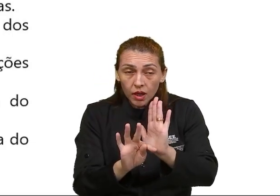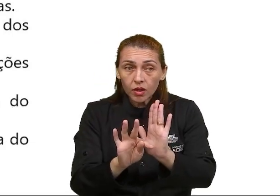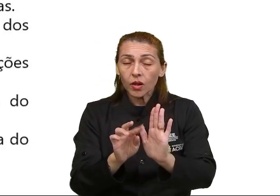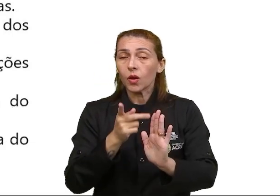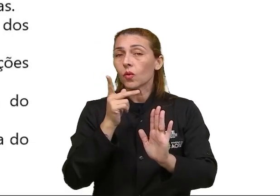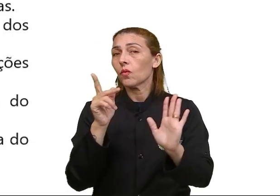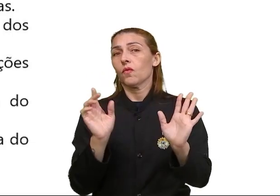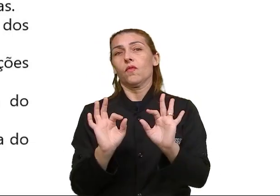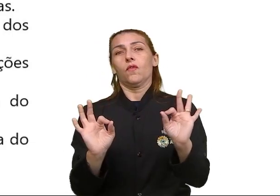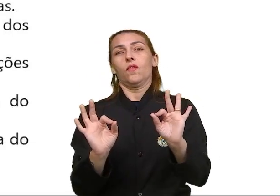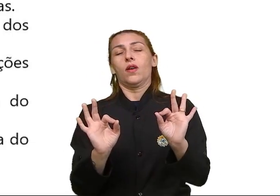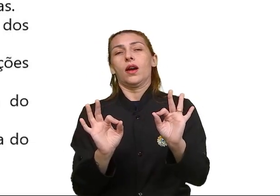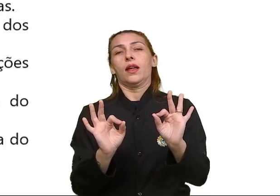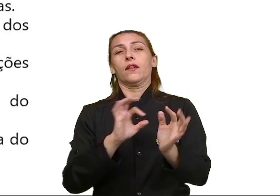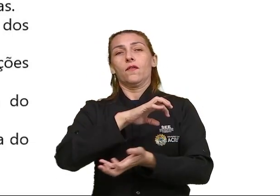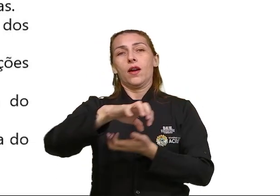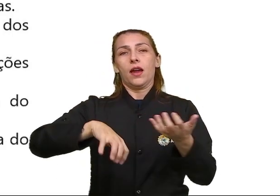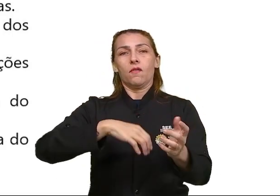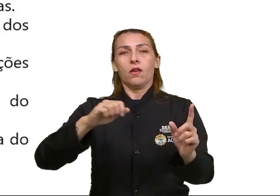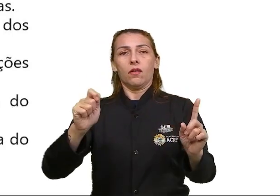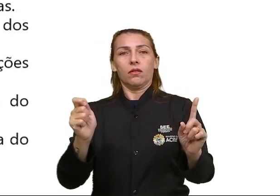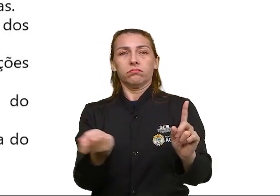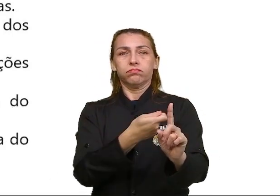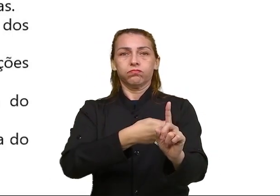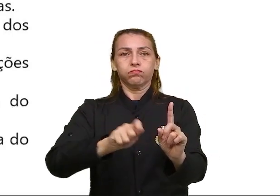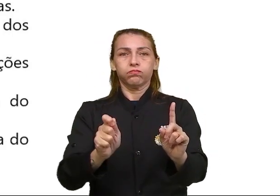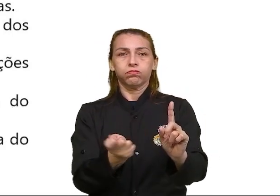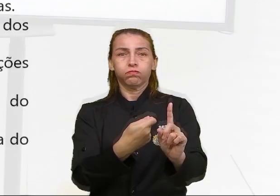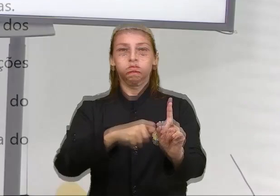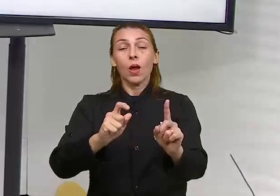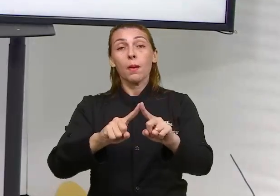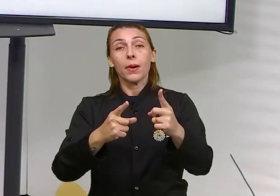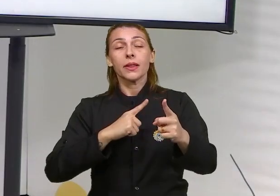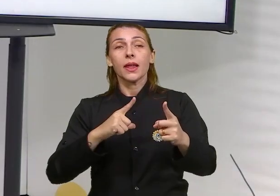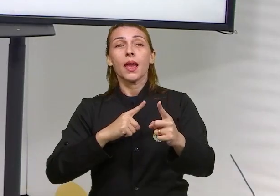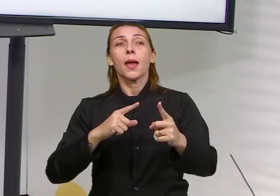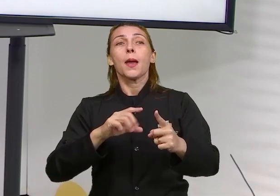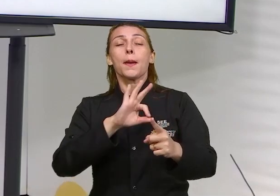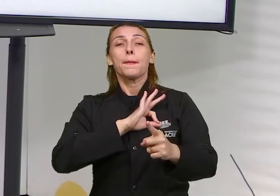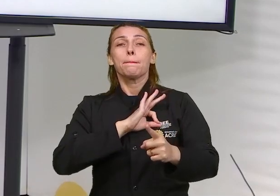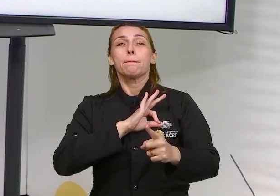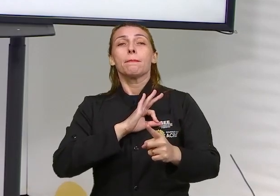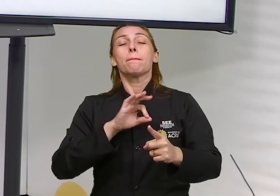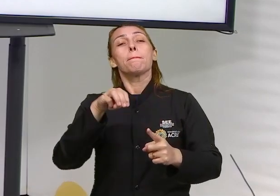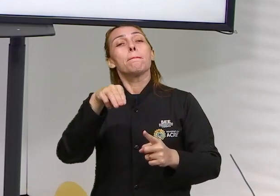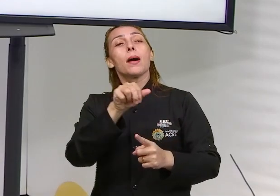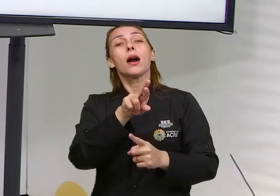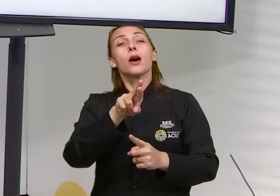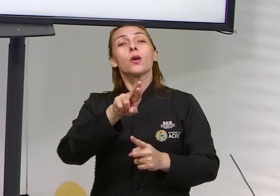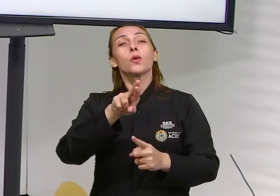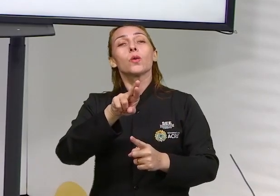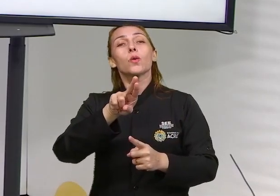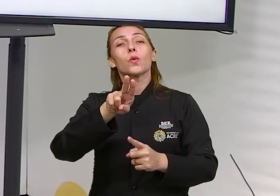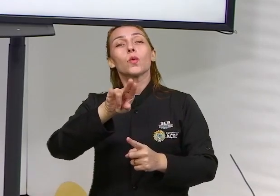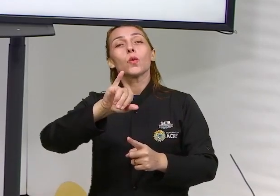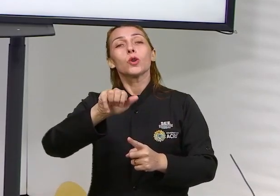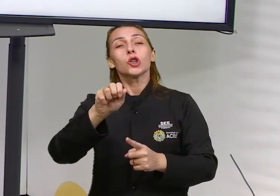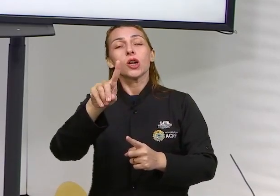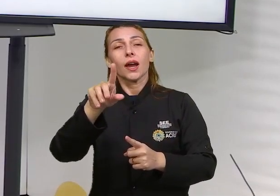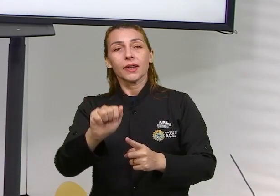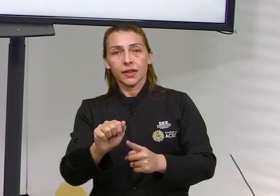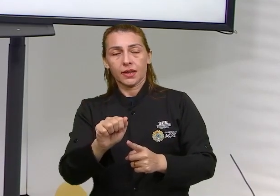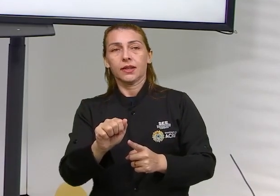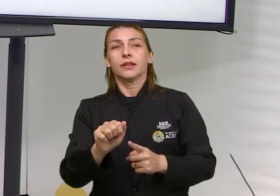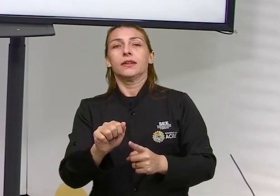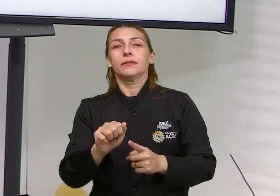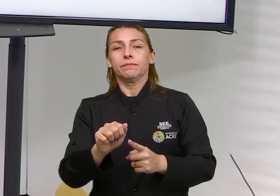fala diretamente que foi a Revolta da Chibata, mas ele traz alguns termos, como marinheiros, marujada, chibata e aqui embaixo, Revolta